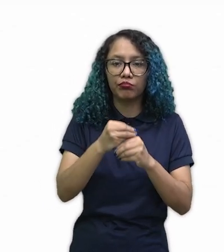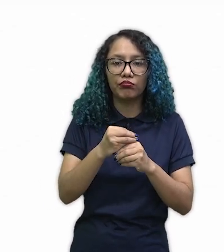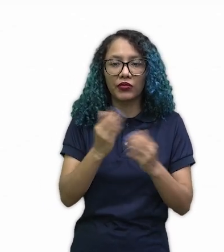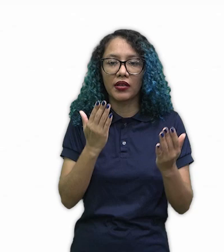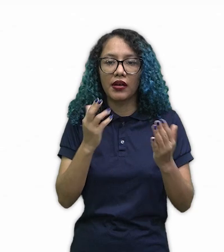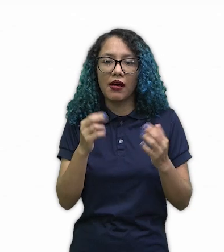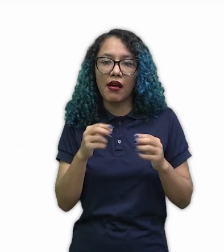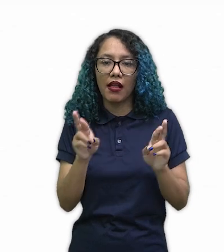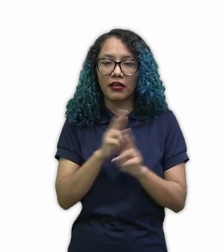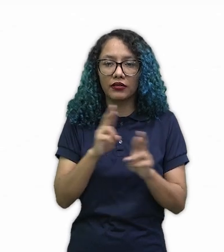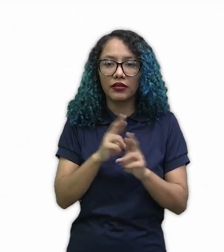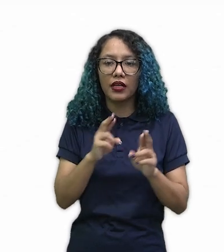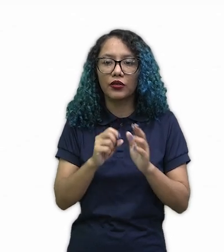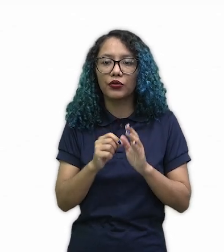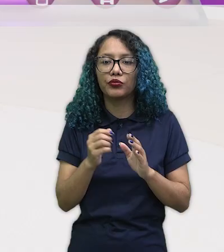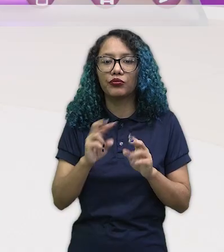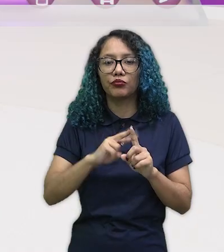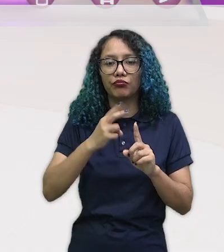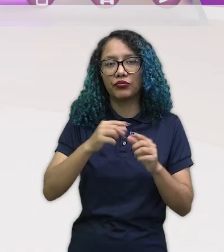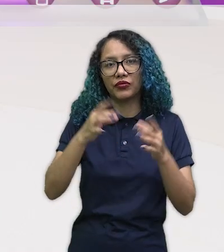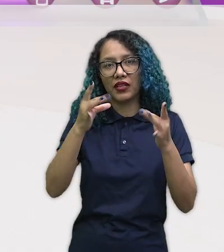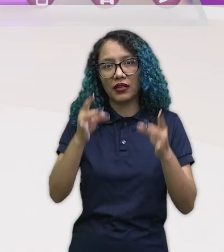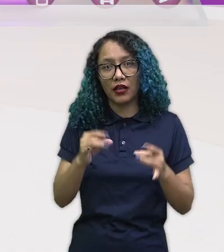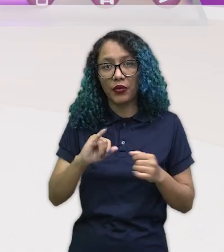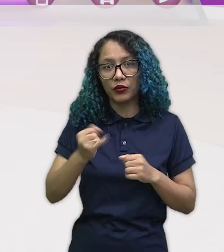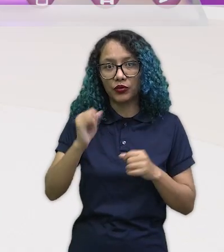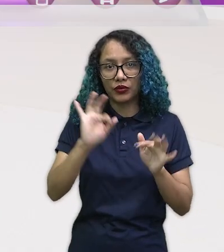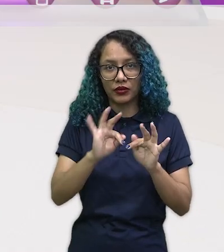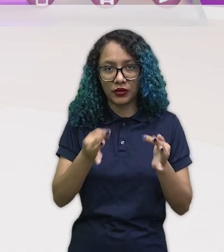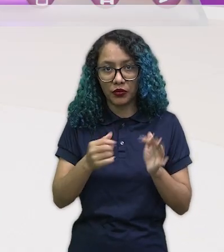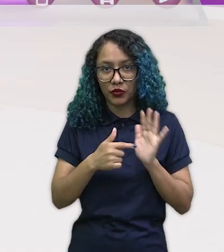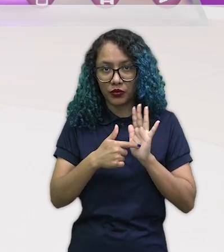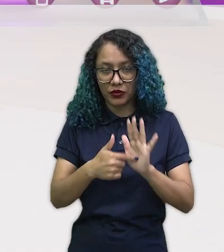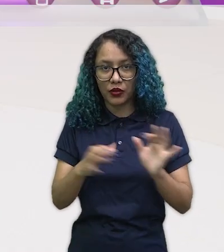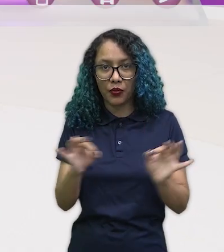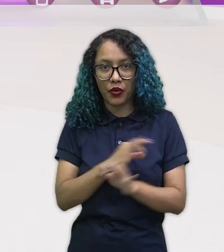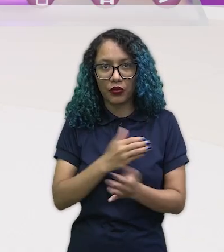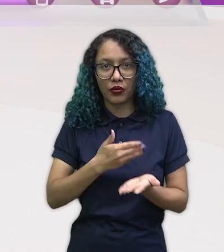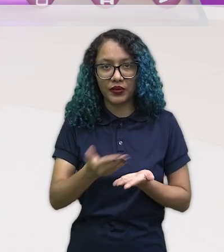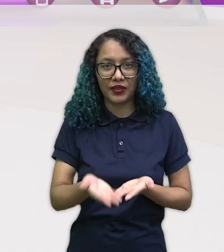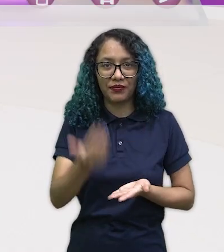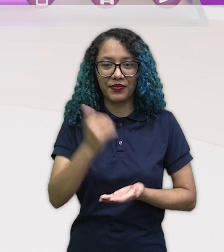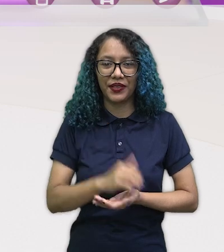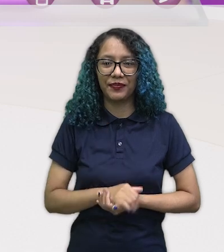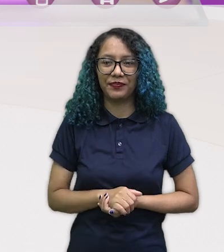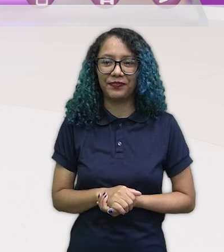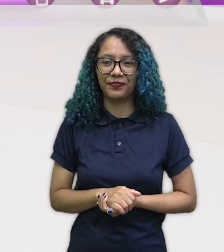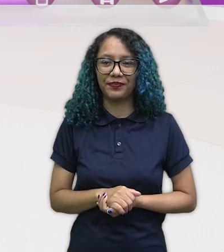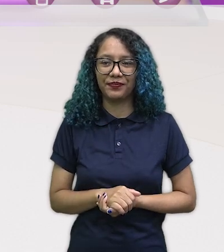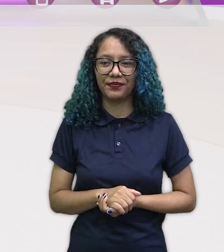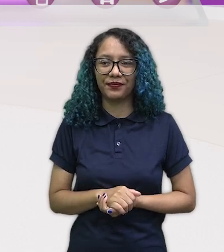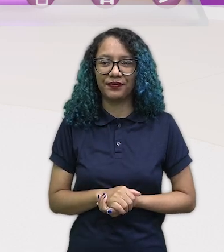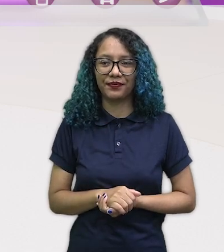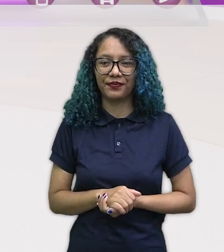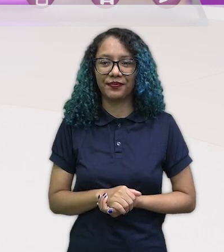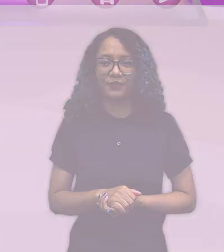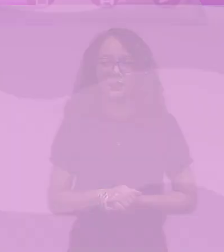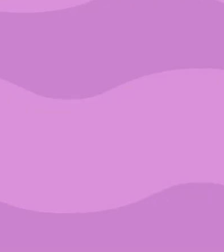exponencial. Detalhamento, juros simples, ok? Então, dito isto, vamos dar início à nossa aula.